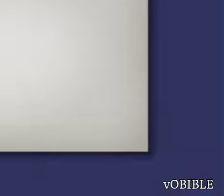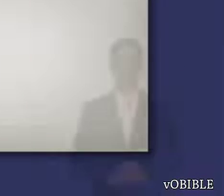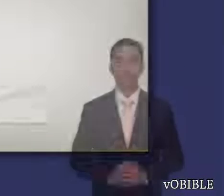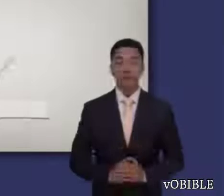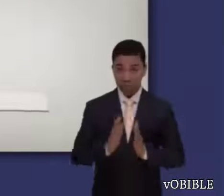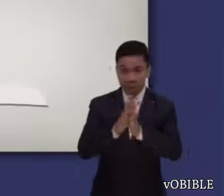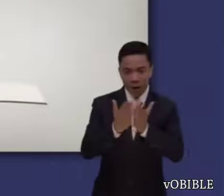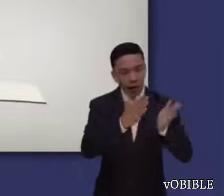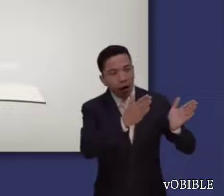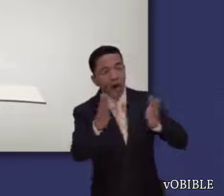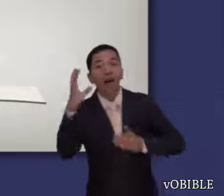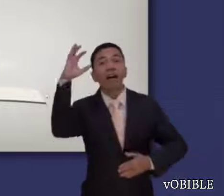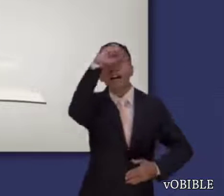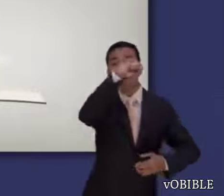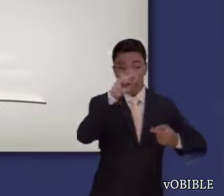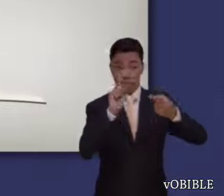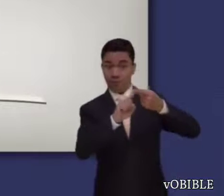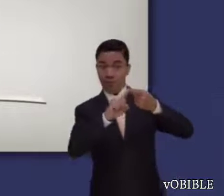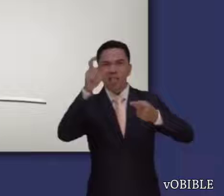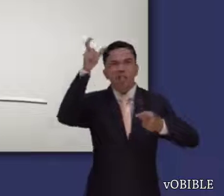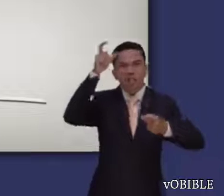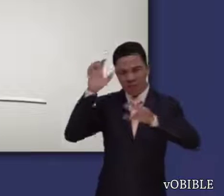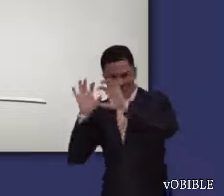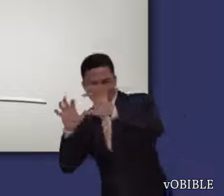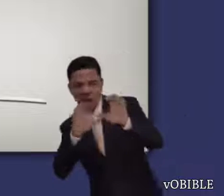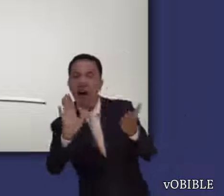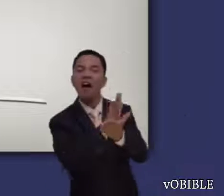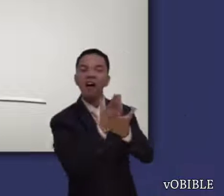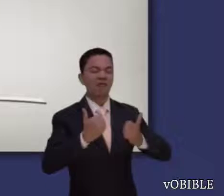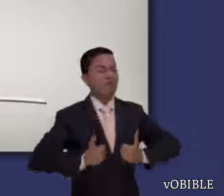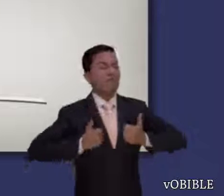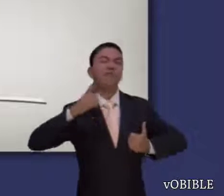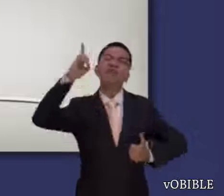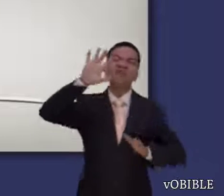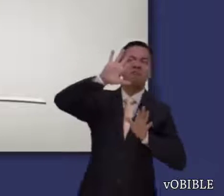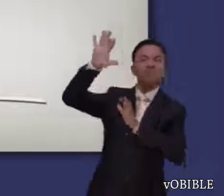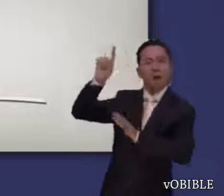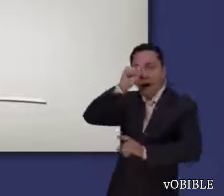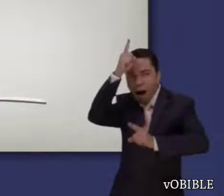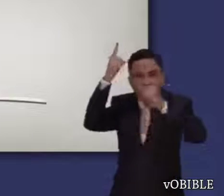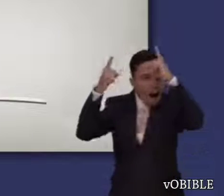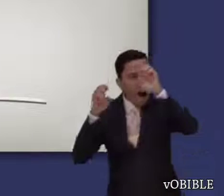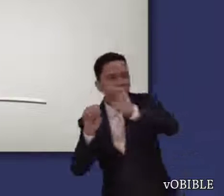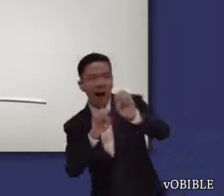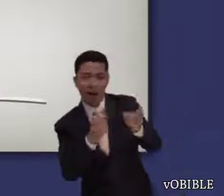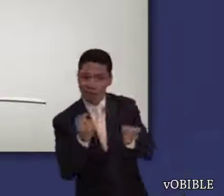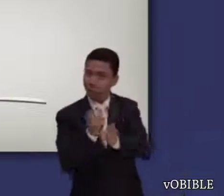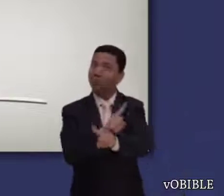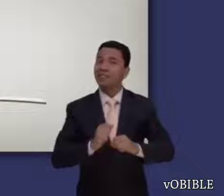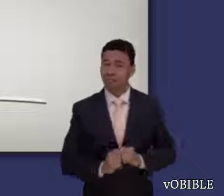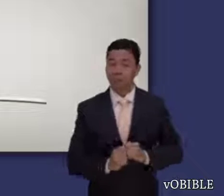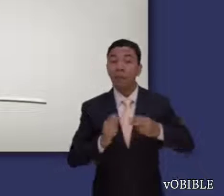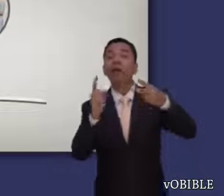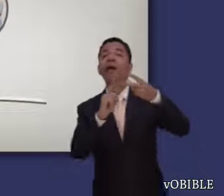Ao ler 2 Tessalonicenses, veja como Satanás pode usar homens orgulhosos e maus para distorcer os ensinamentos